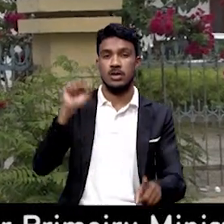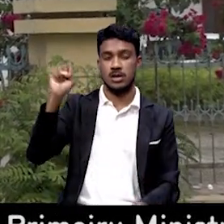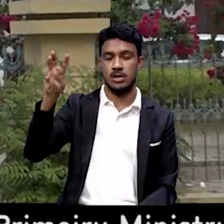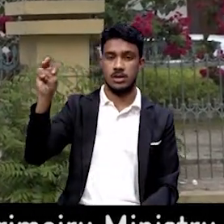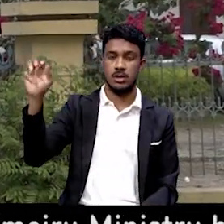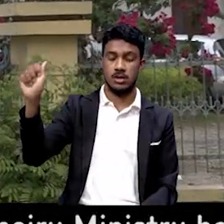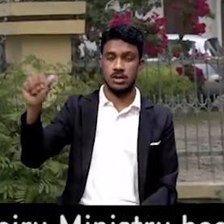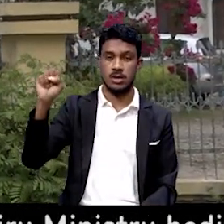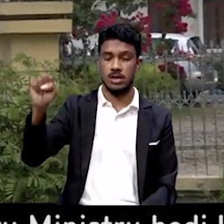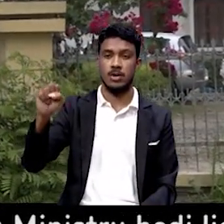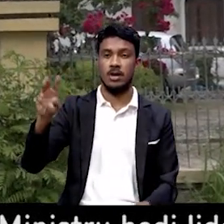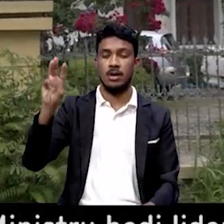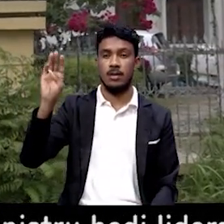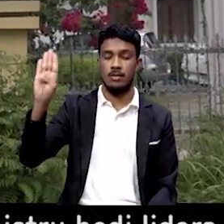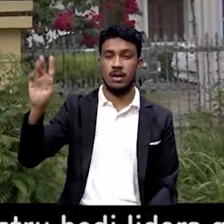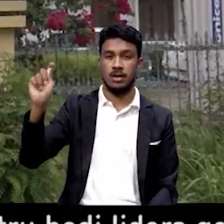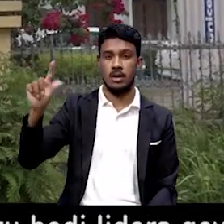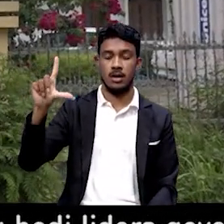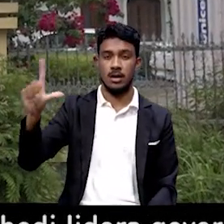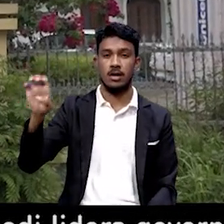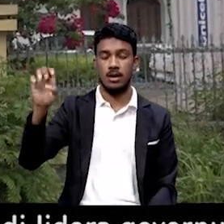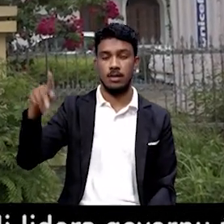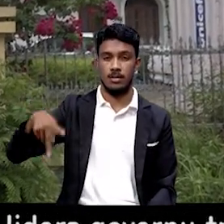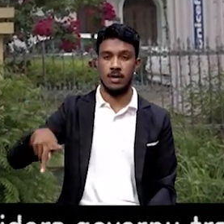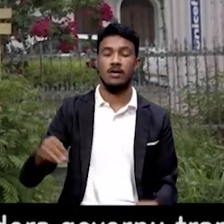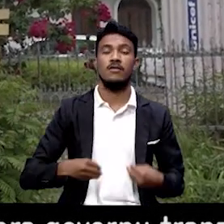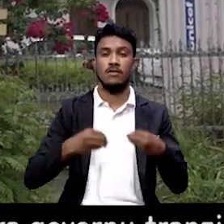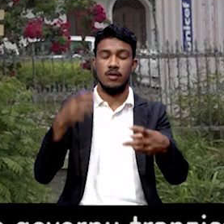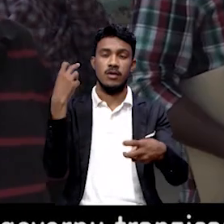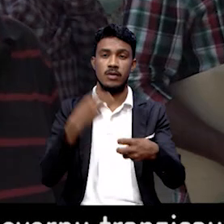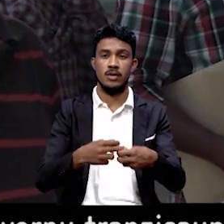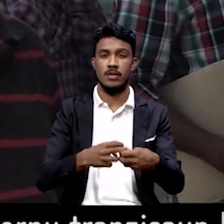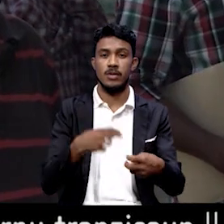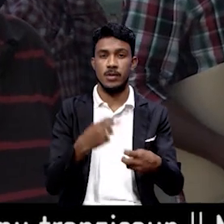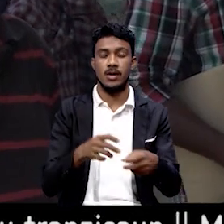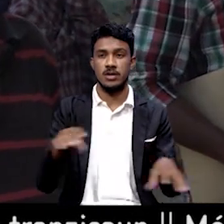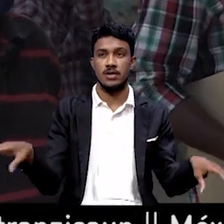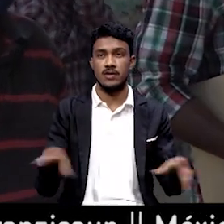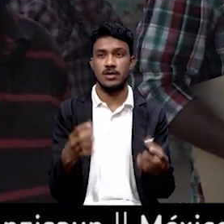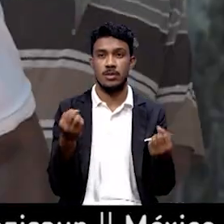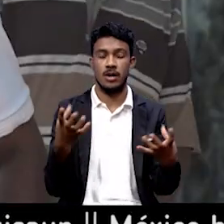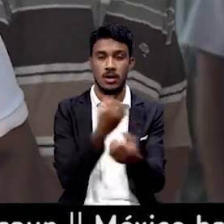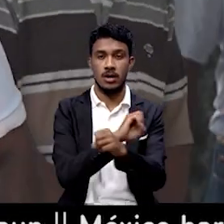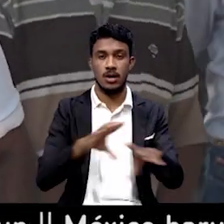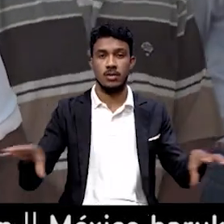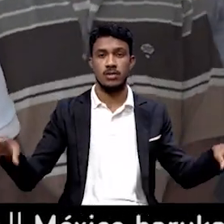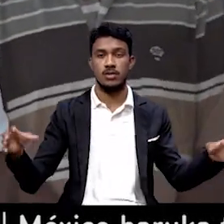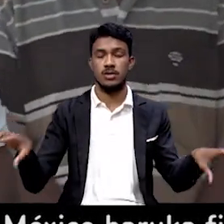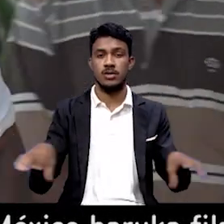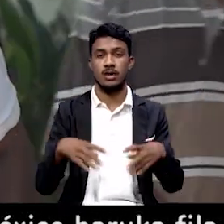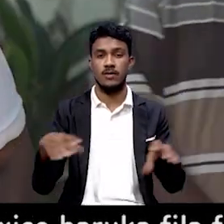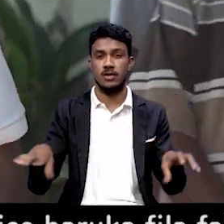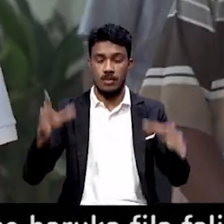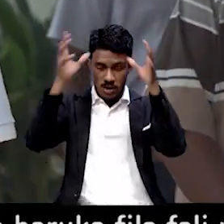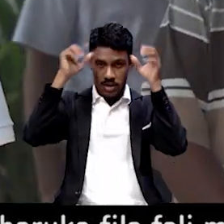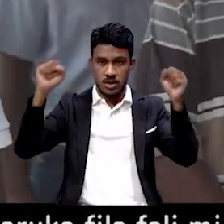BTL-EP, que tem informação foi impacto bom para o funcionário Barak ou de lá com serviço. Presidente do Conselho